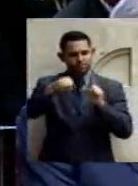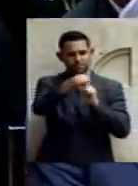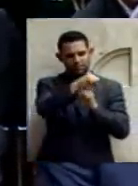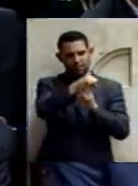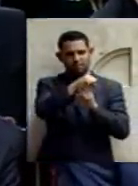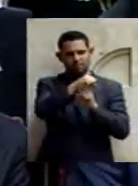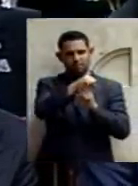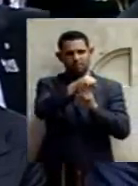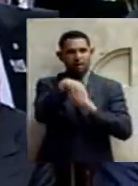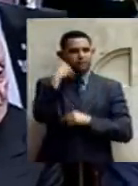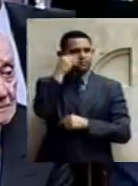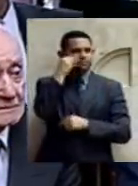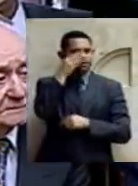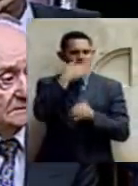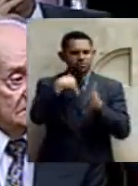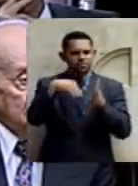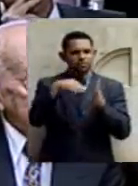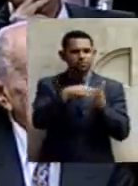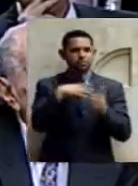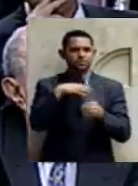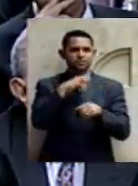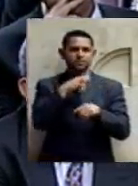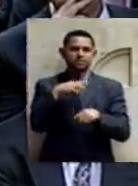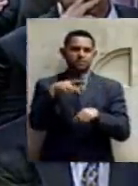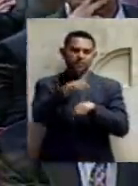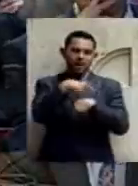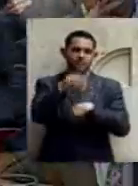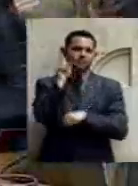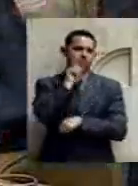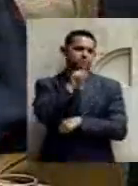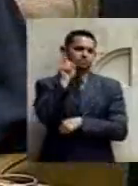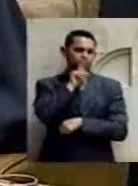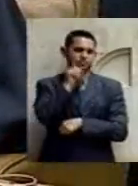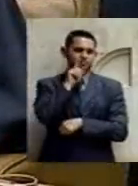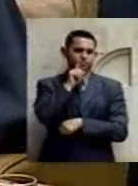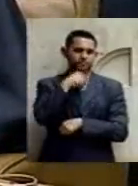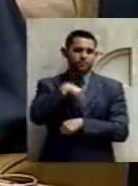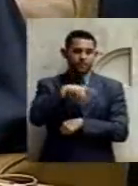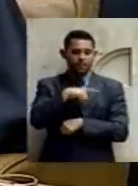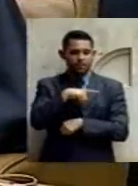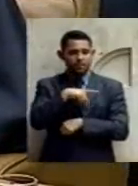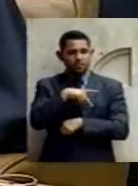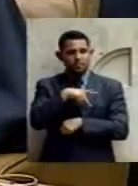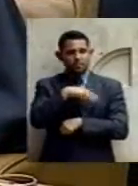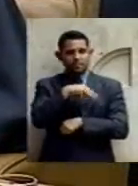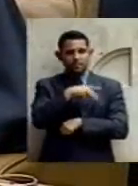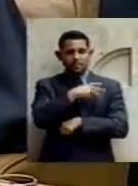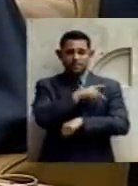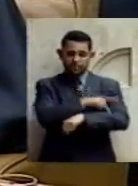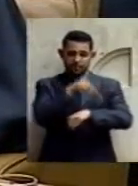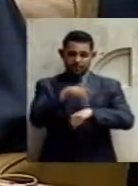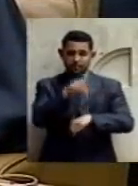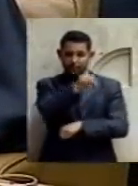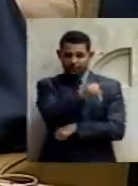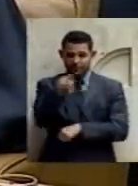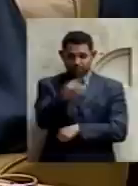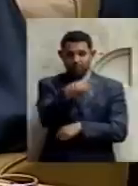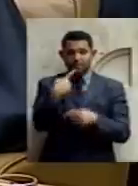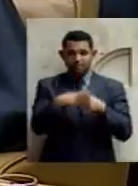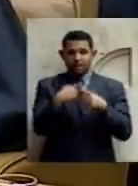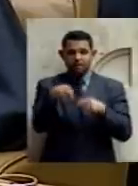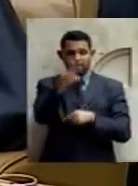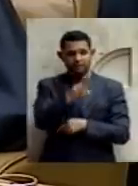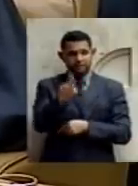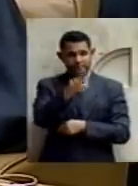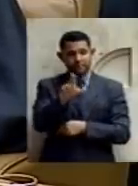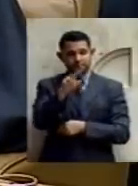a experiência dos Estados Unidos. No magistério, o ministro Joaquim Barbosa é professor da prestigiada Faculdade de